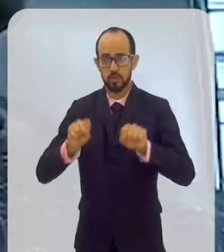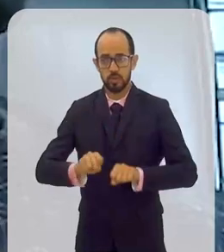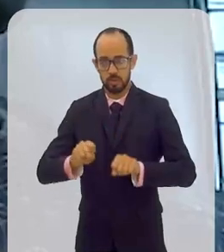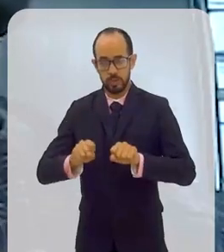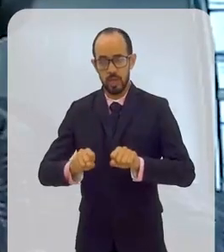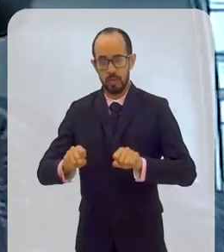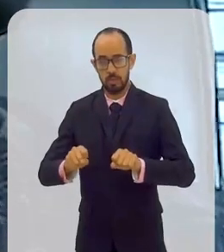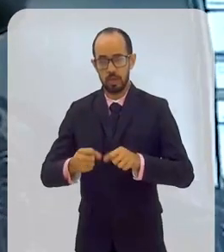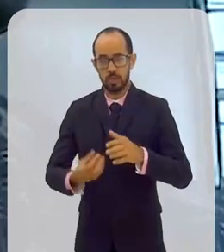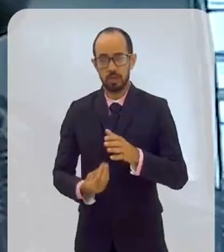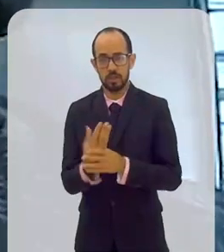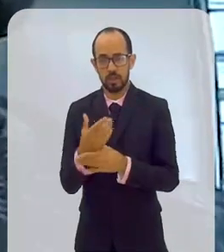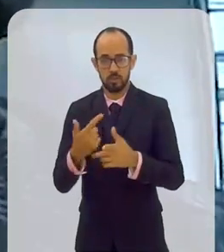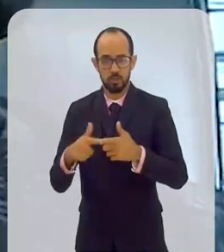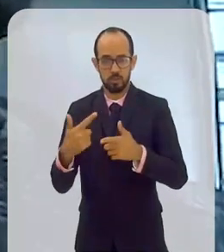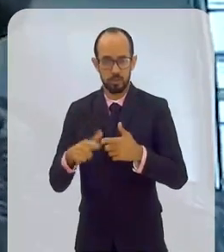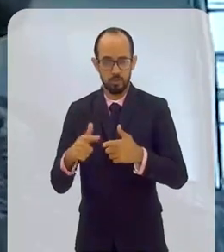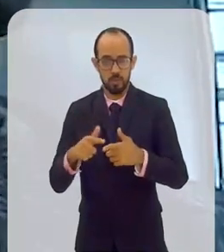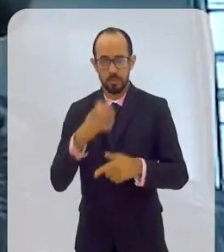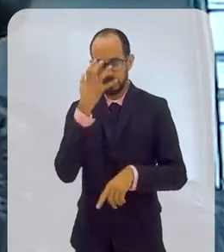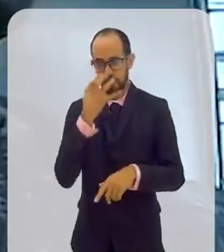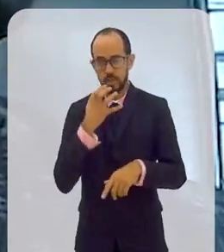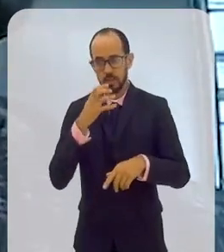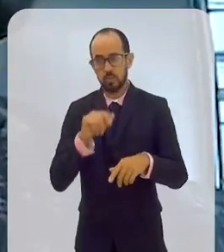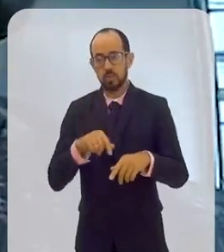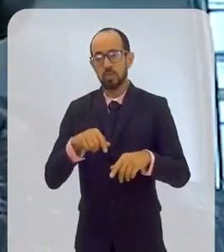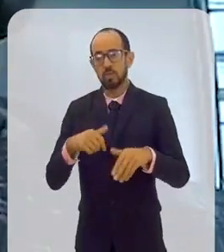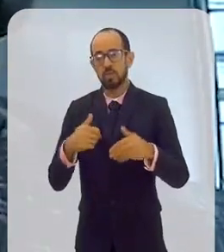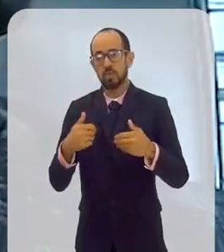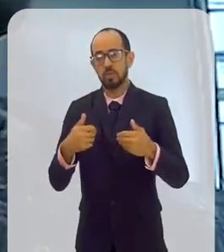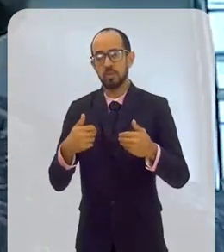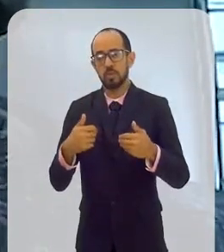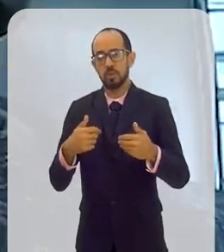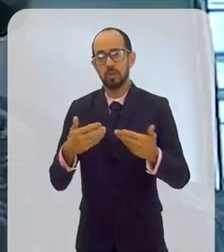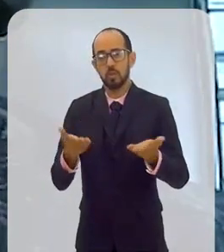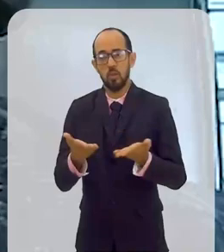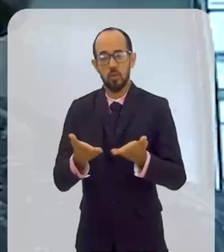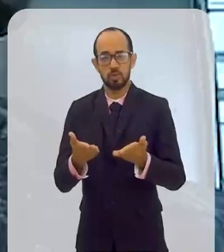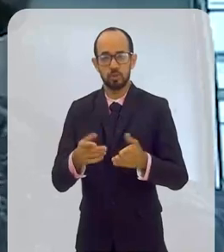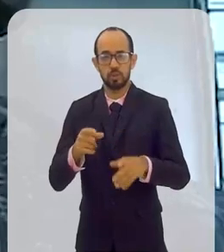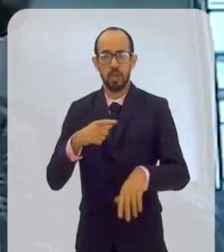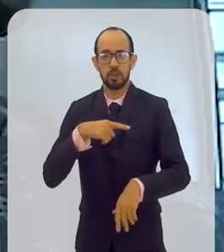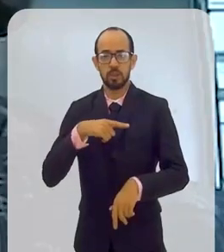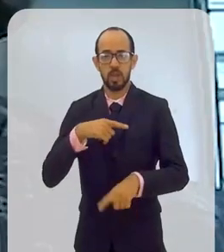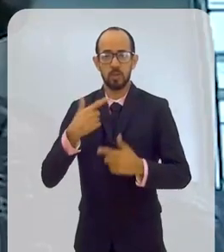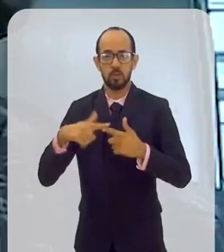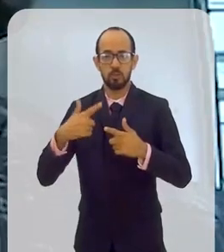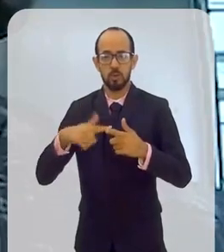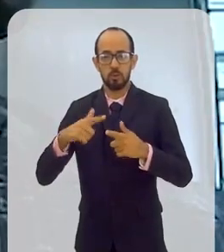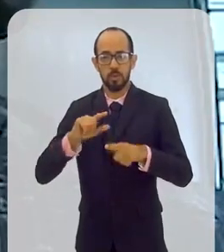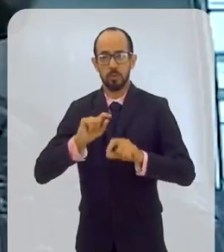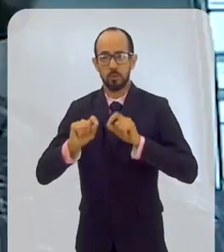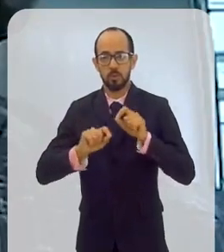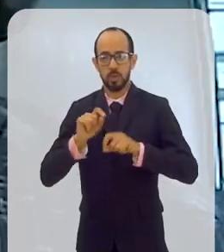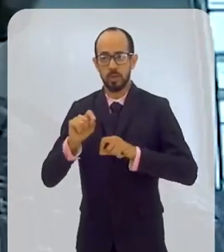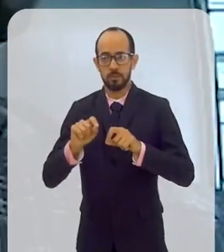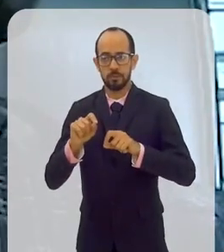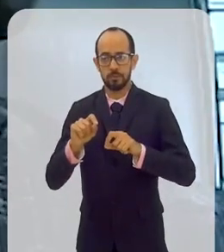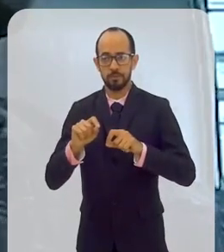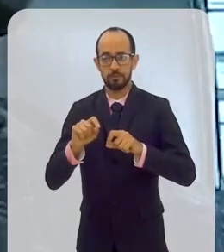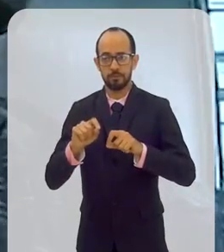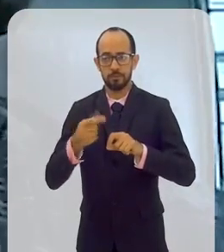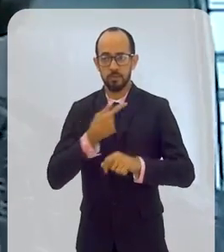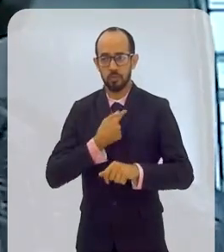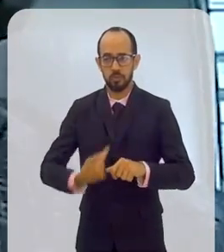nos afetando muito, ao ponto em que eu acho que já chegou num problema em relação a que